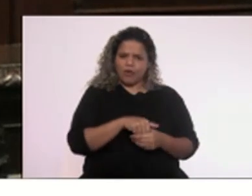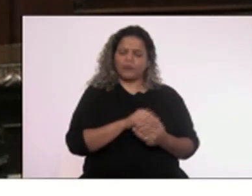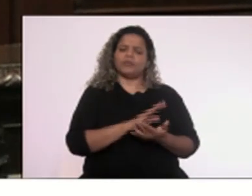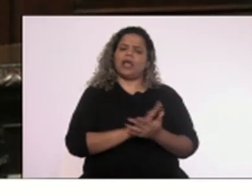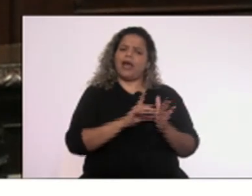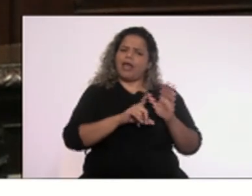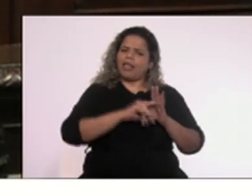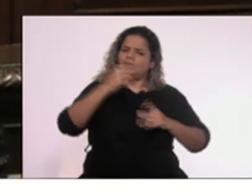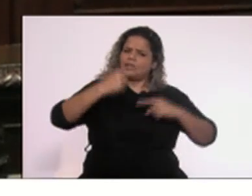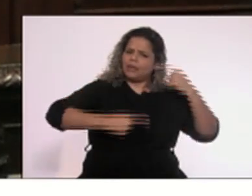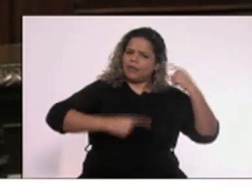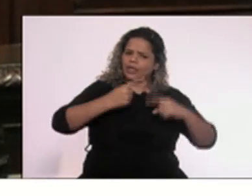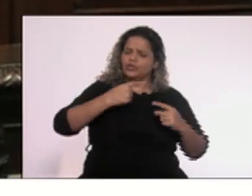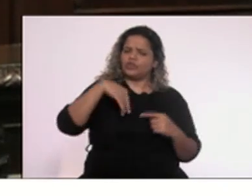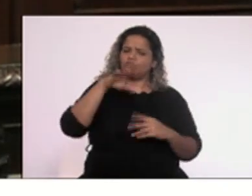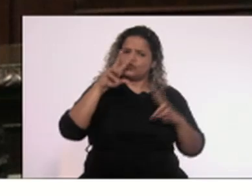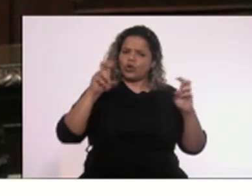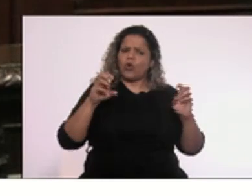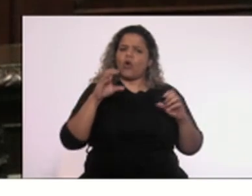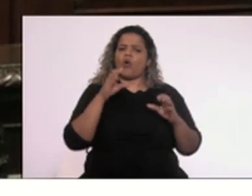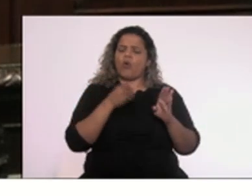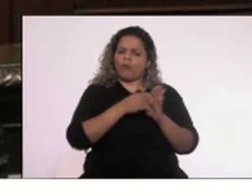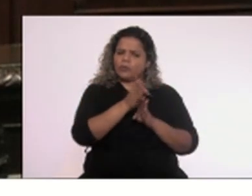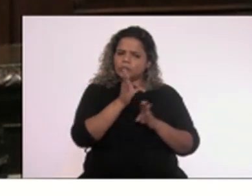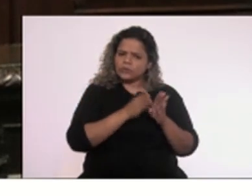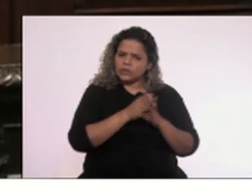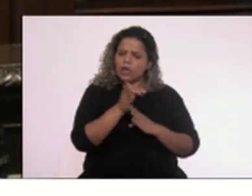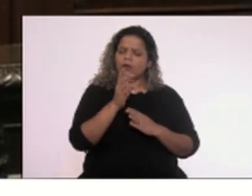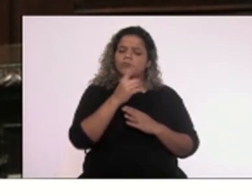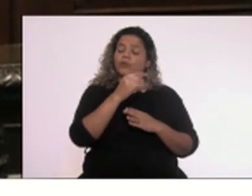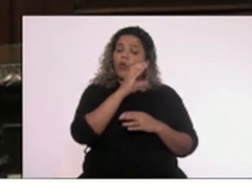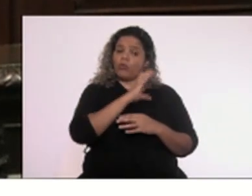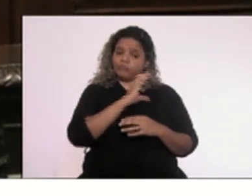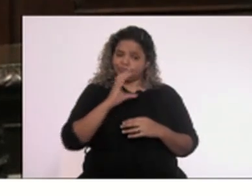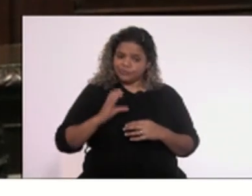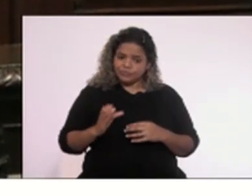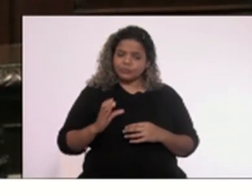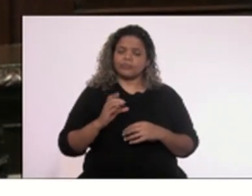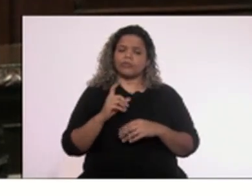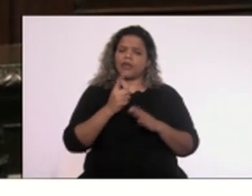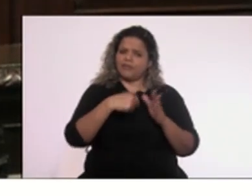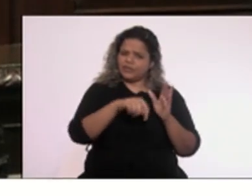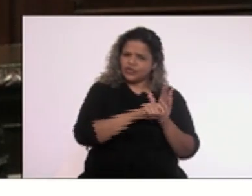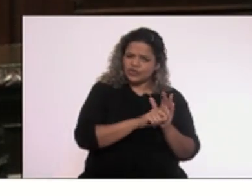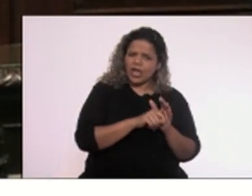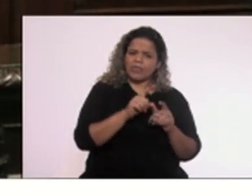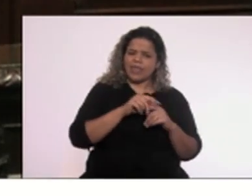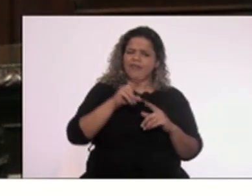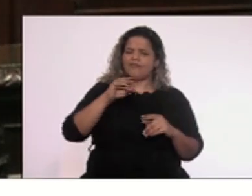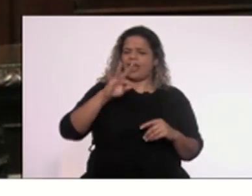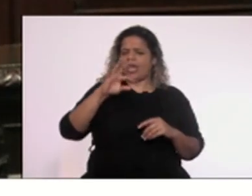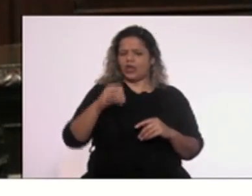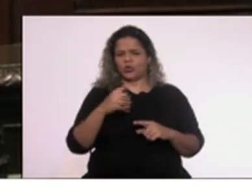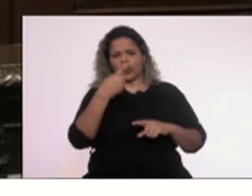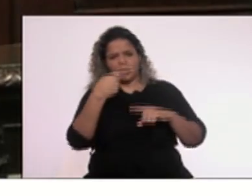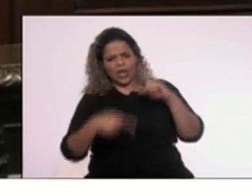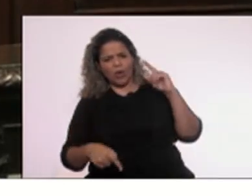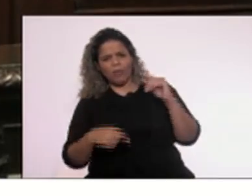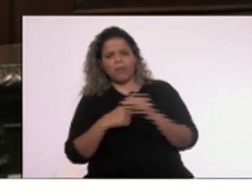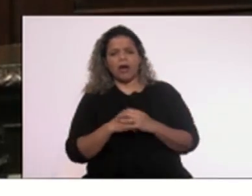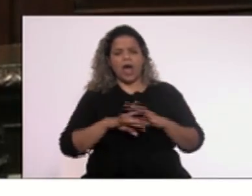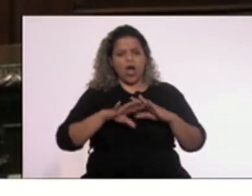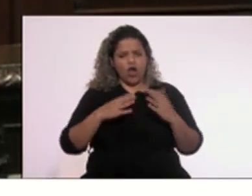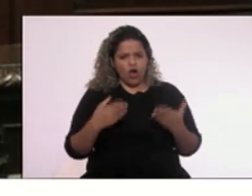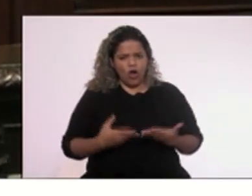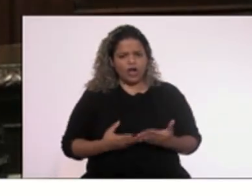foi questionada pelo Conselho de Supervisão do Regime de Recuperação Fiscal, houve vetos à lei que nós derrubamos aqui, agora